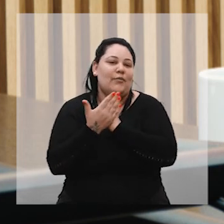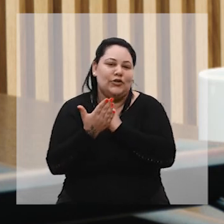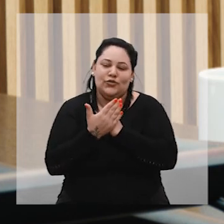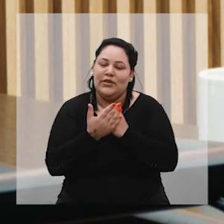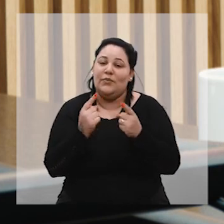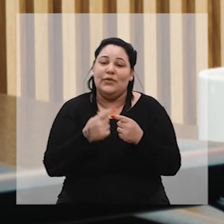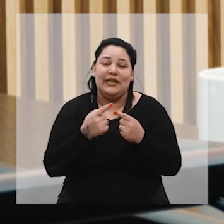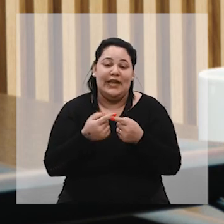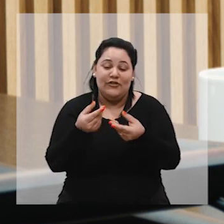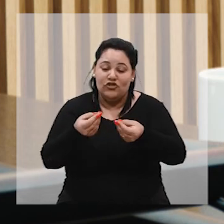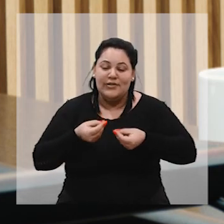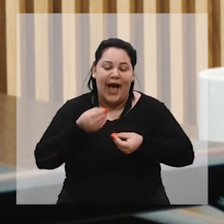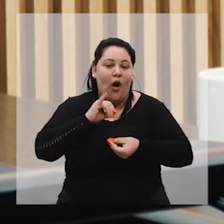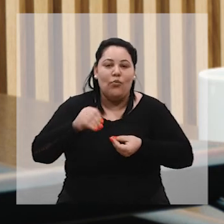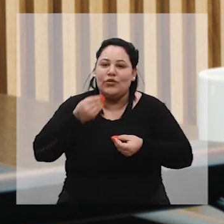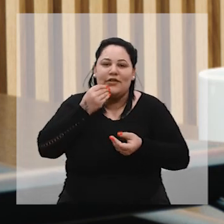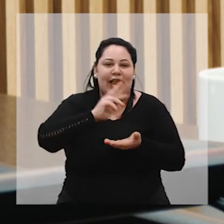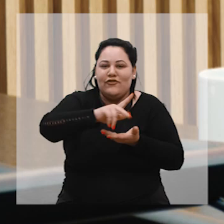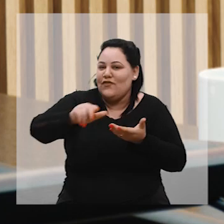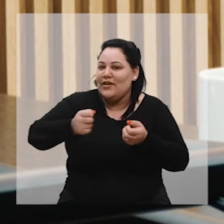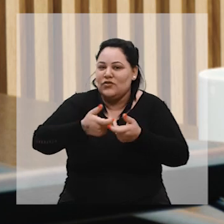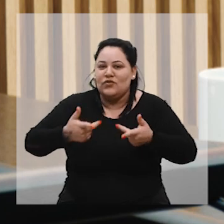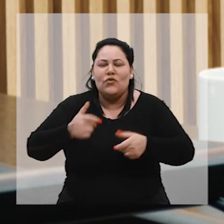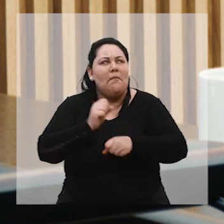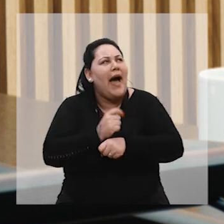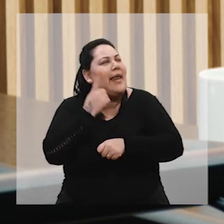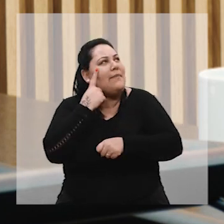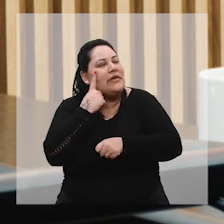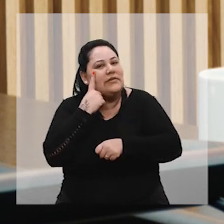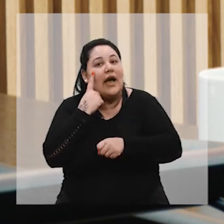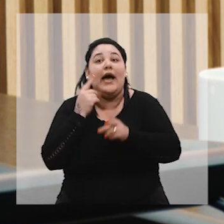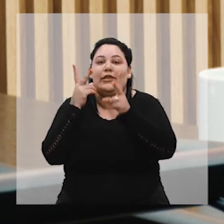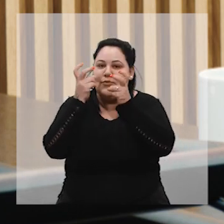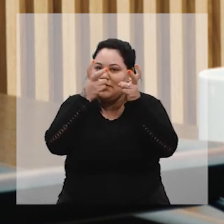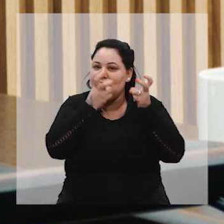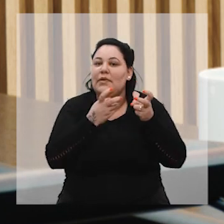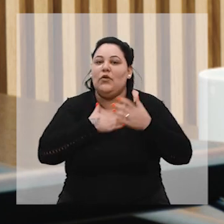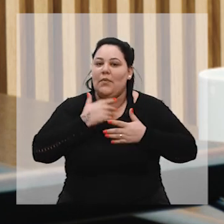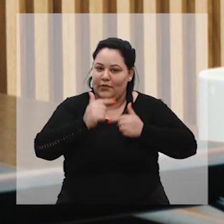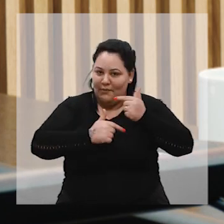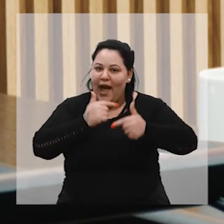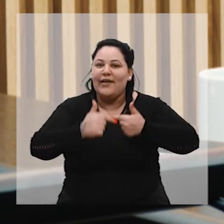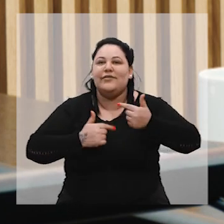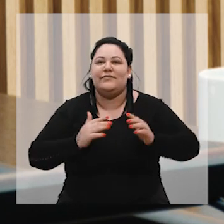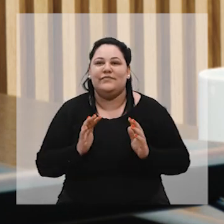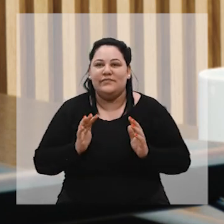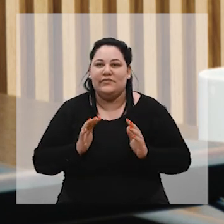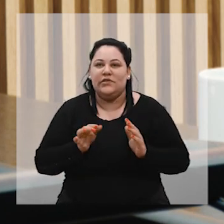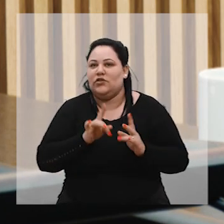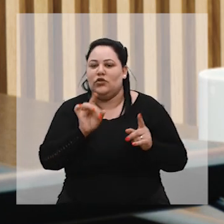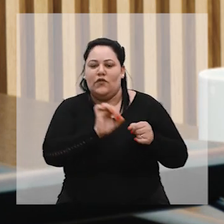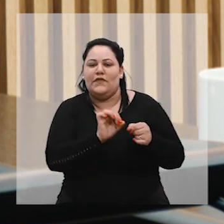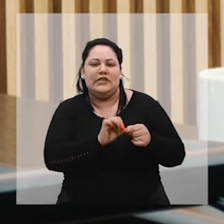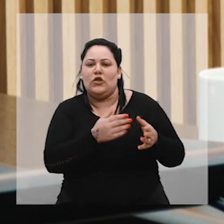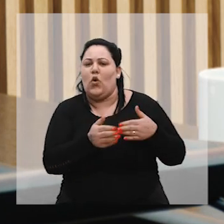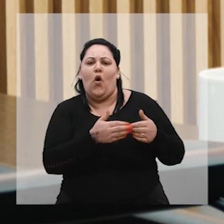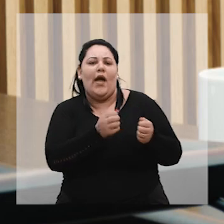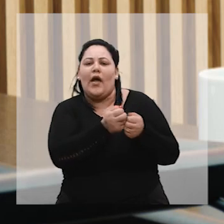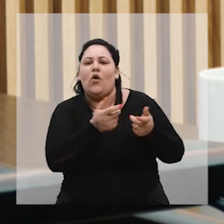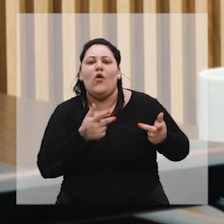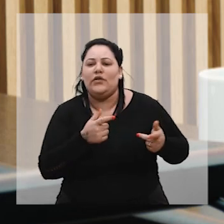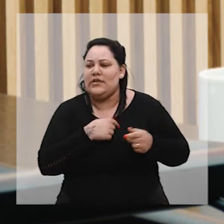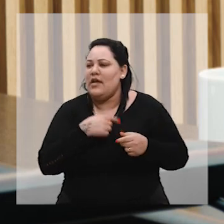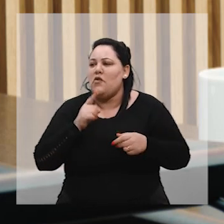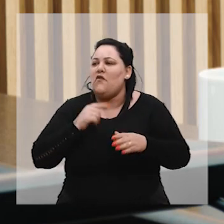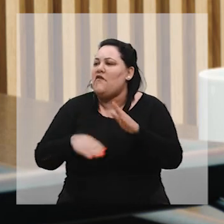de possibilidades. É um leque, né? Cara. É uma coisa assim que tu para e tu pensa, cara, eles estão me percebendo que o que eu tô fazendo. Sabe? Eu não tô fazendo